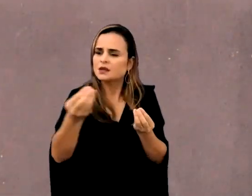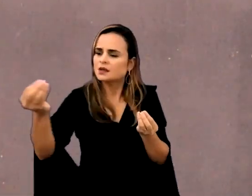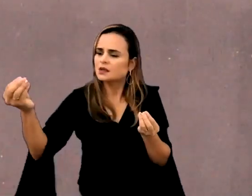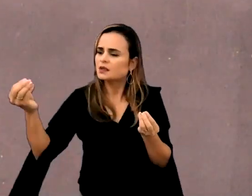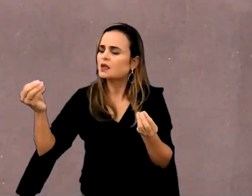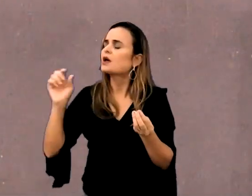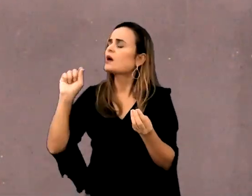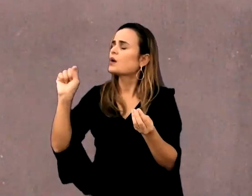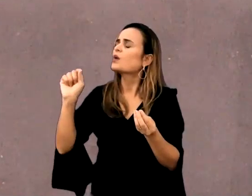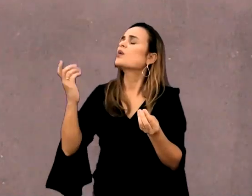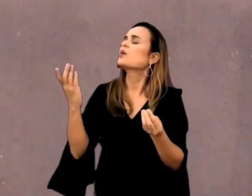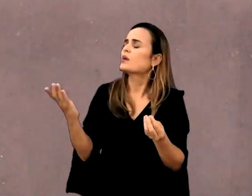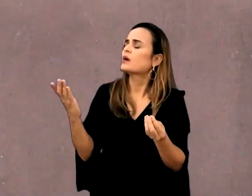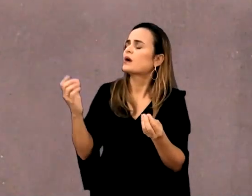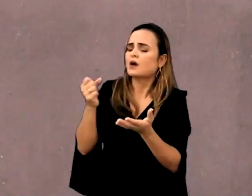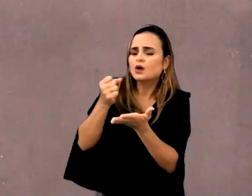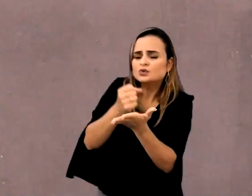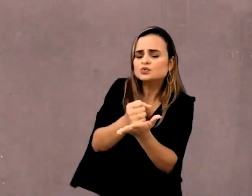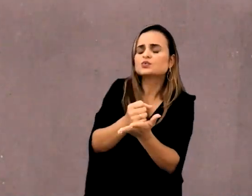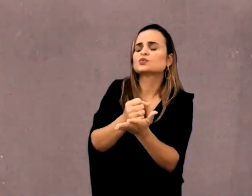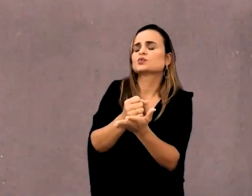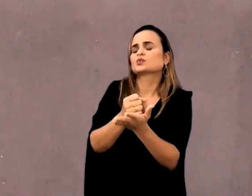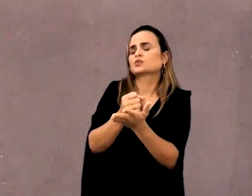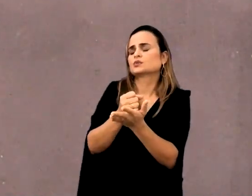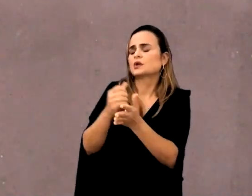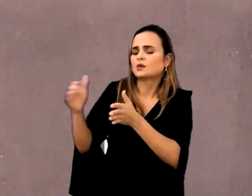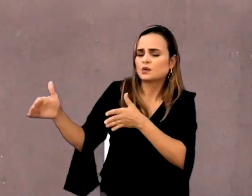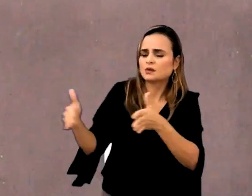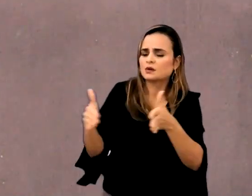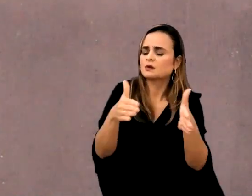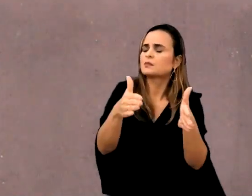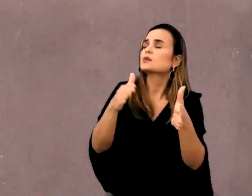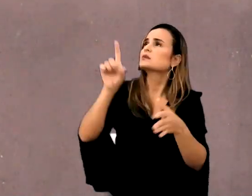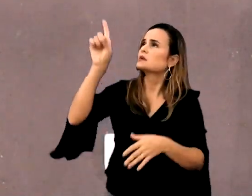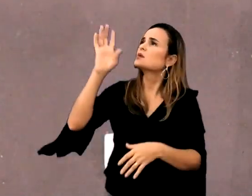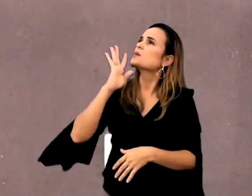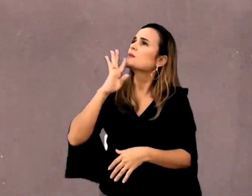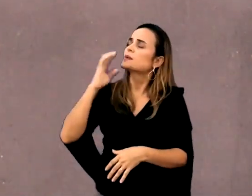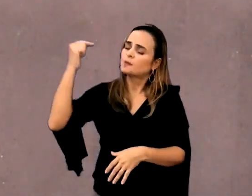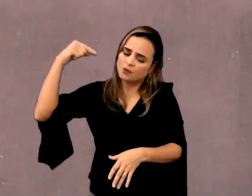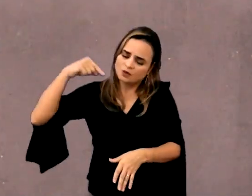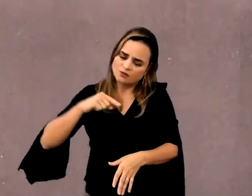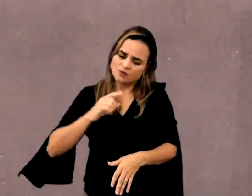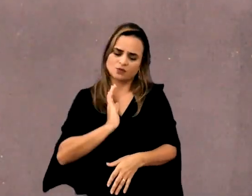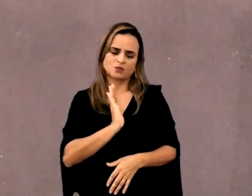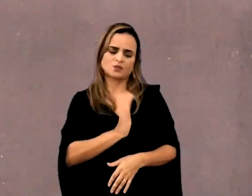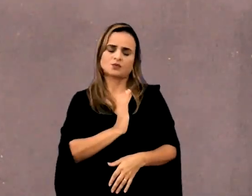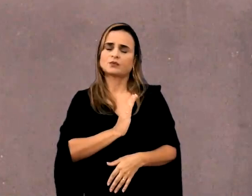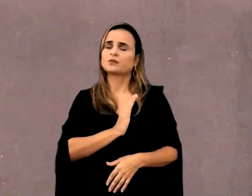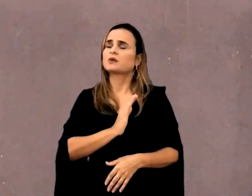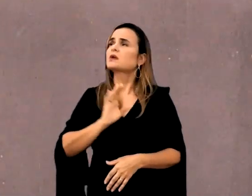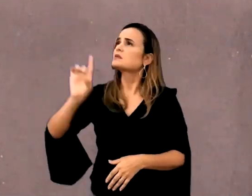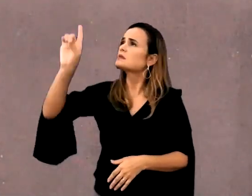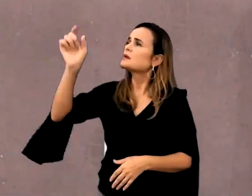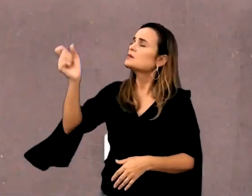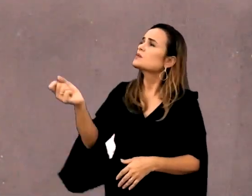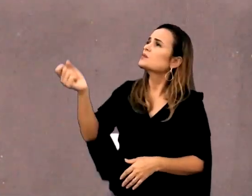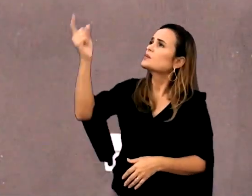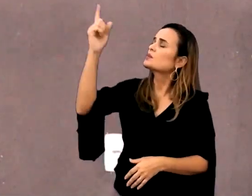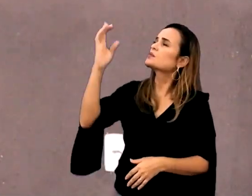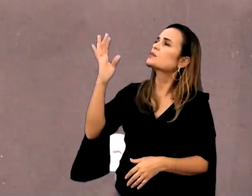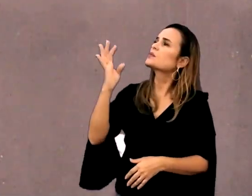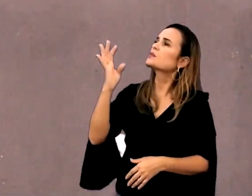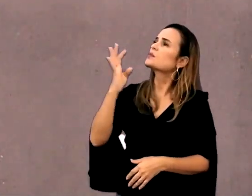seus caminhos, já que lhes conhece o coração, porque só tu, és conhecedor